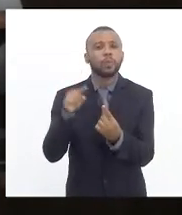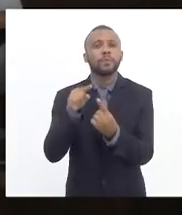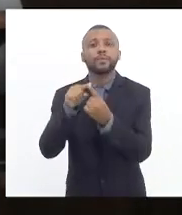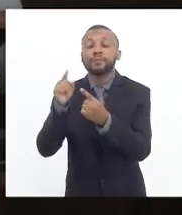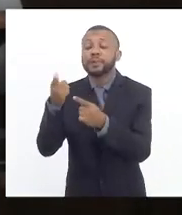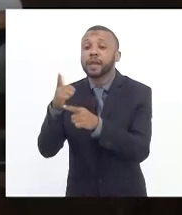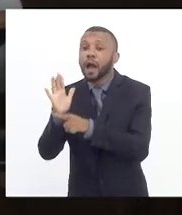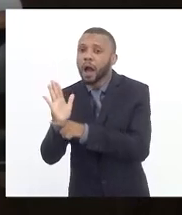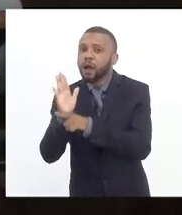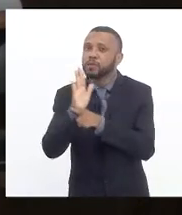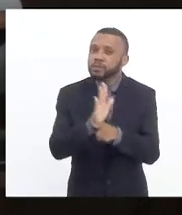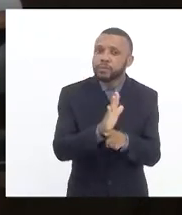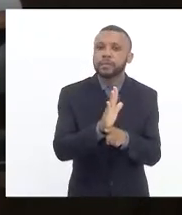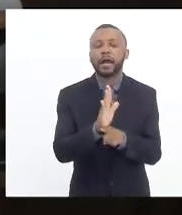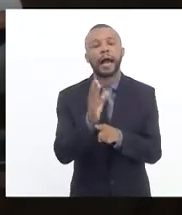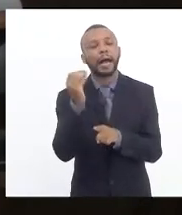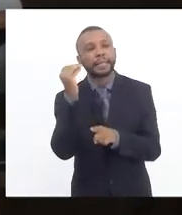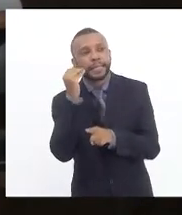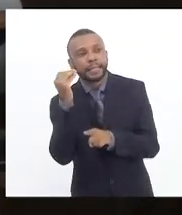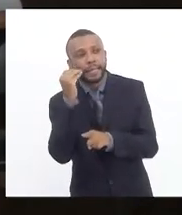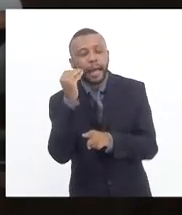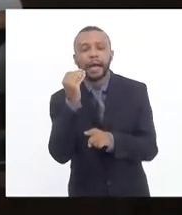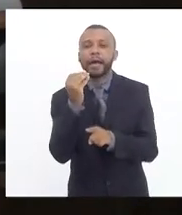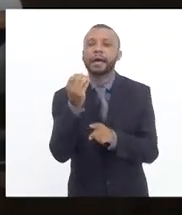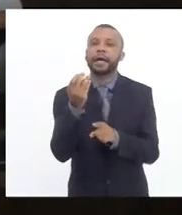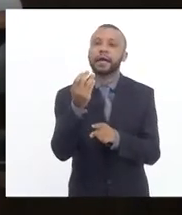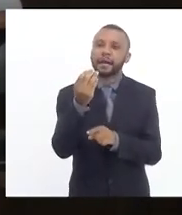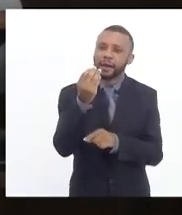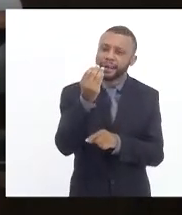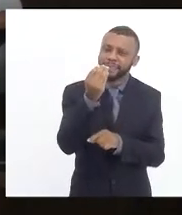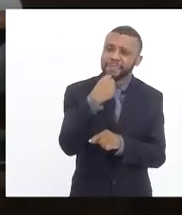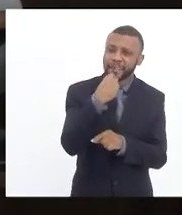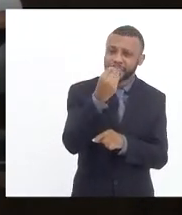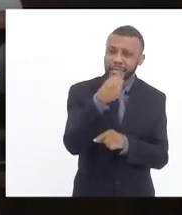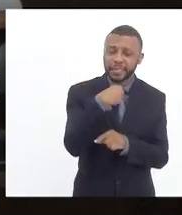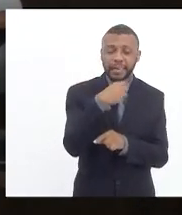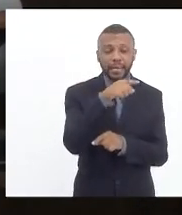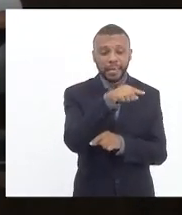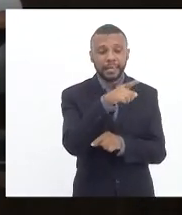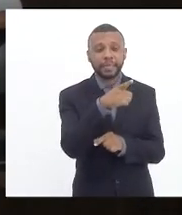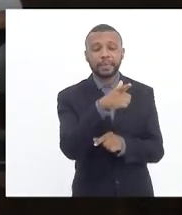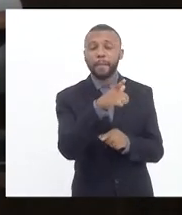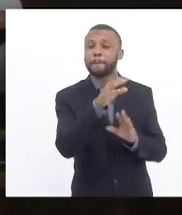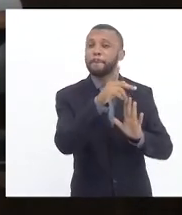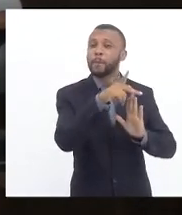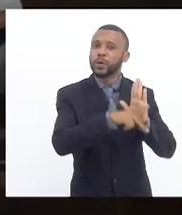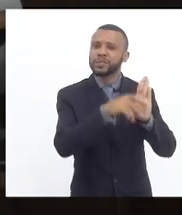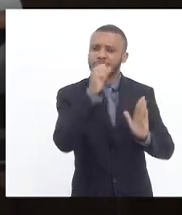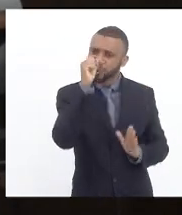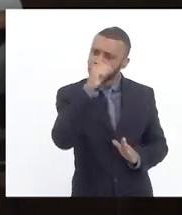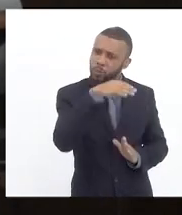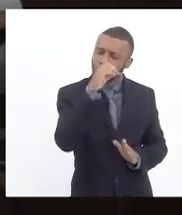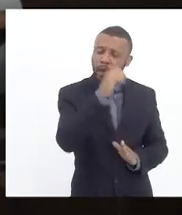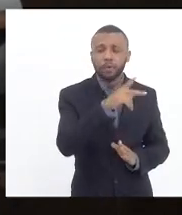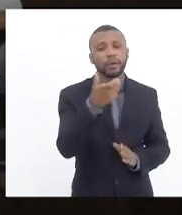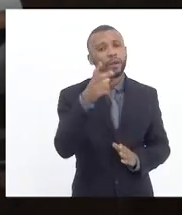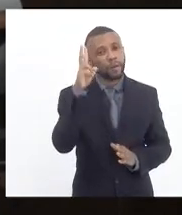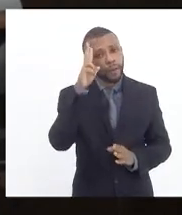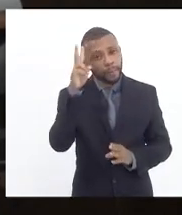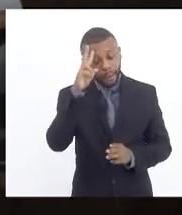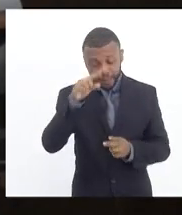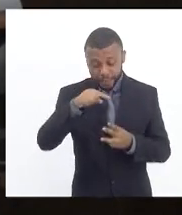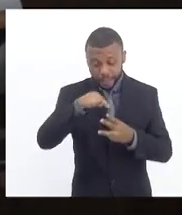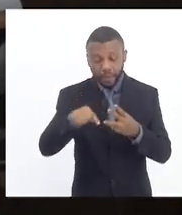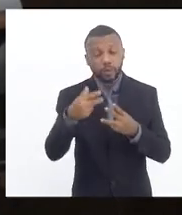ajudem a desconstituir a enfraquecer a fertilizar o centro porque eu quero lembrar é três principais muito